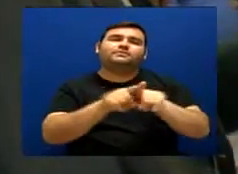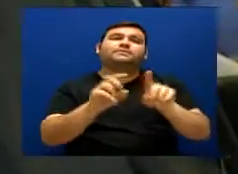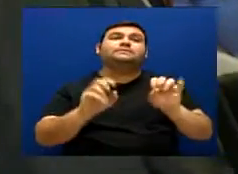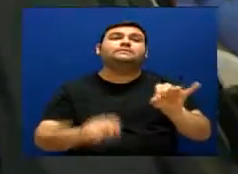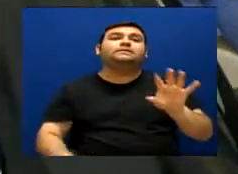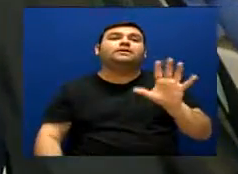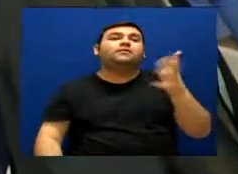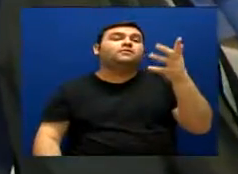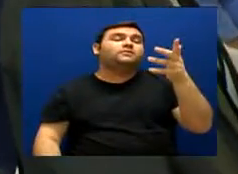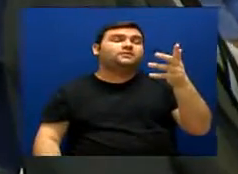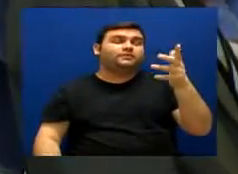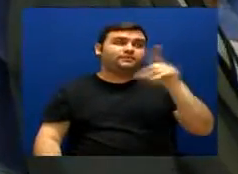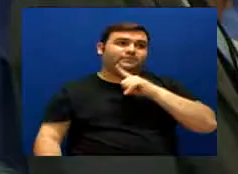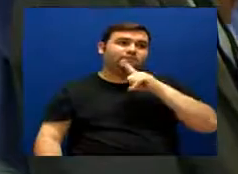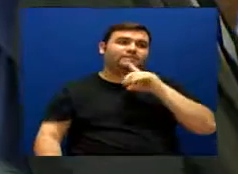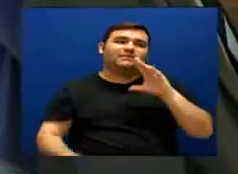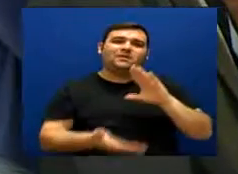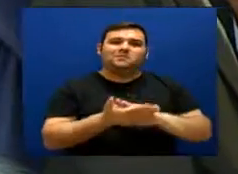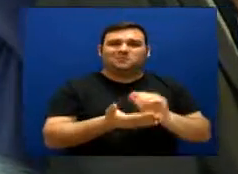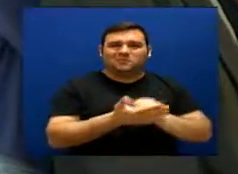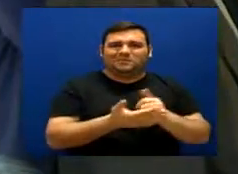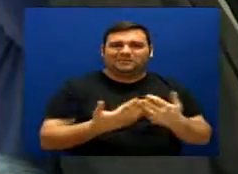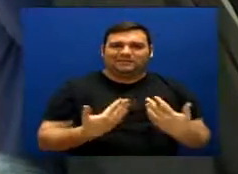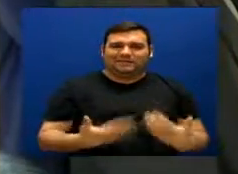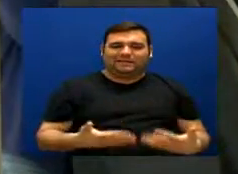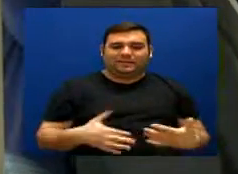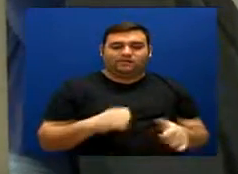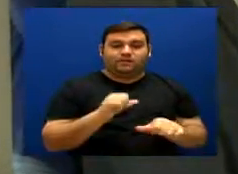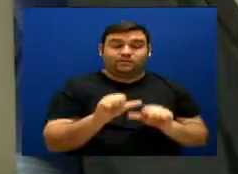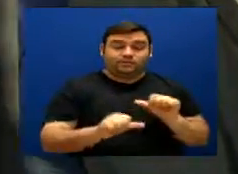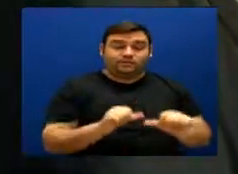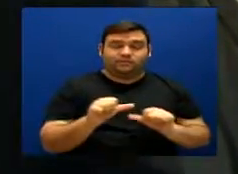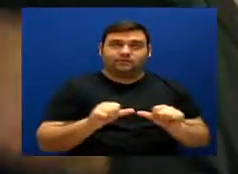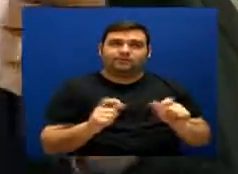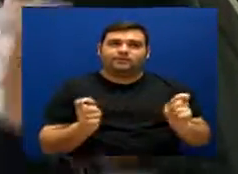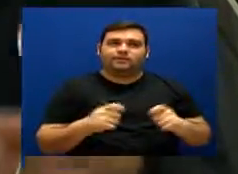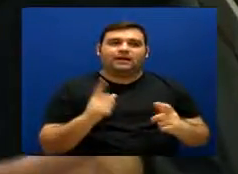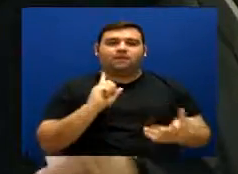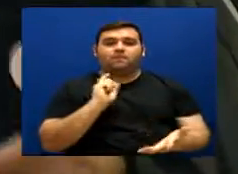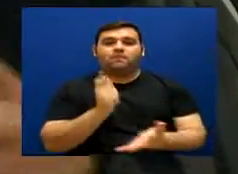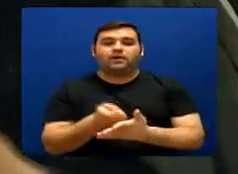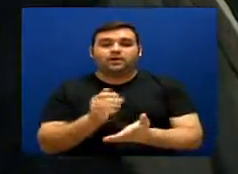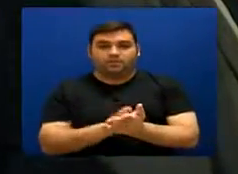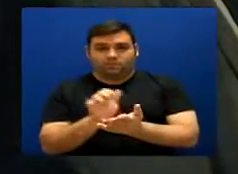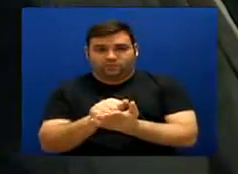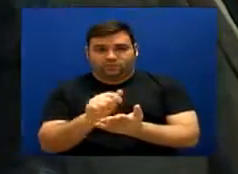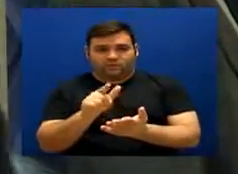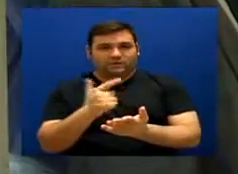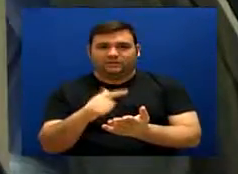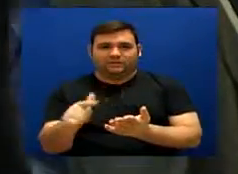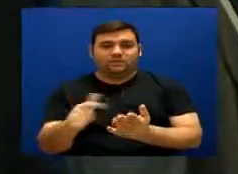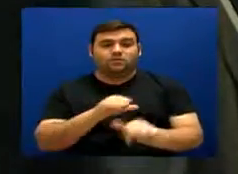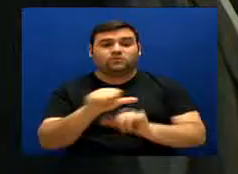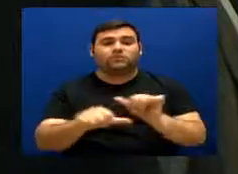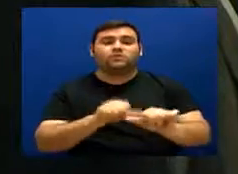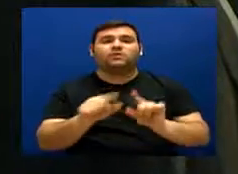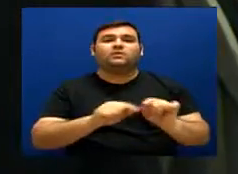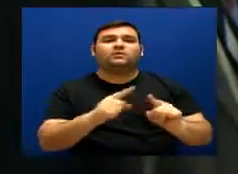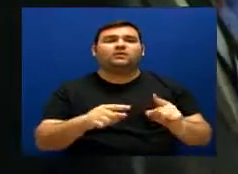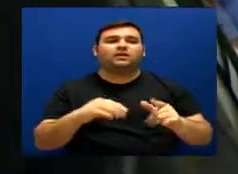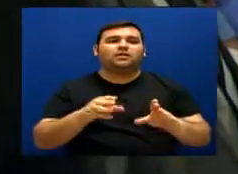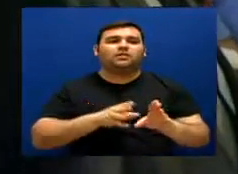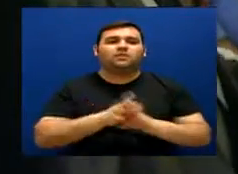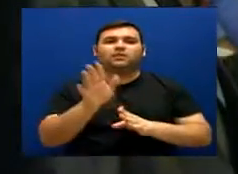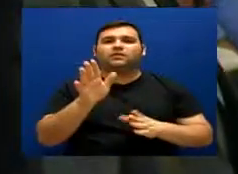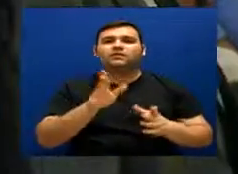cometer uma infração leve, você converter aquilo, ao invés de você pagar uma multa e ganhar os pontos, você converter aquilo numa